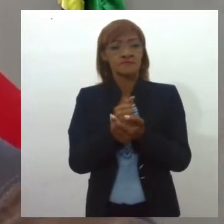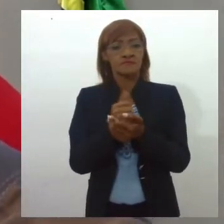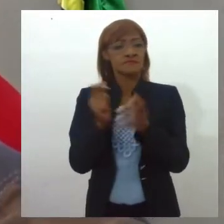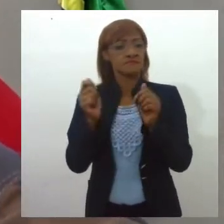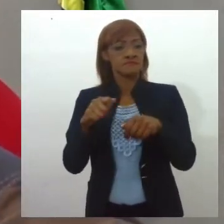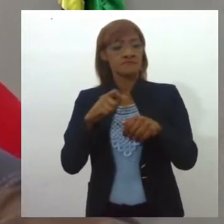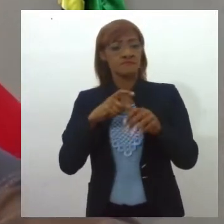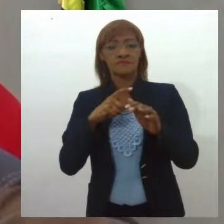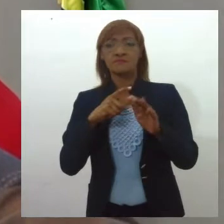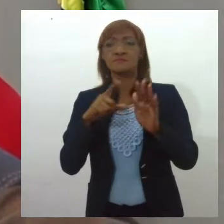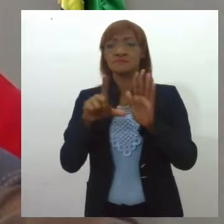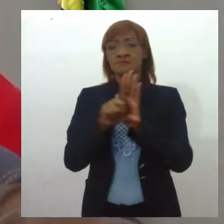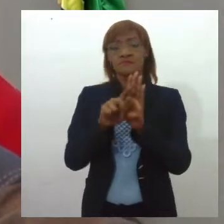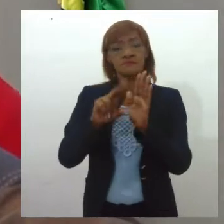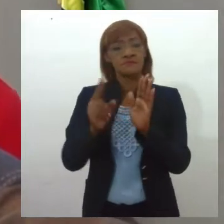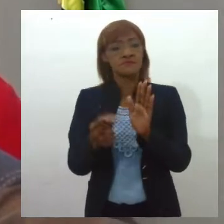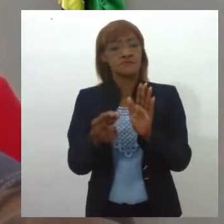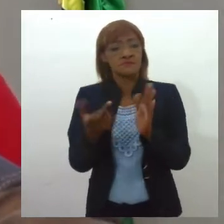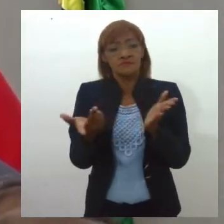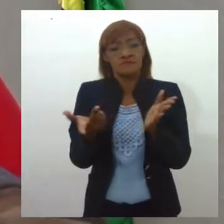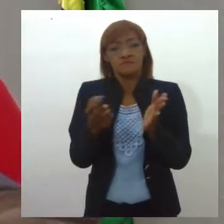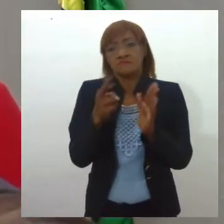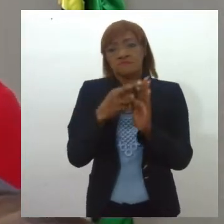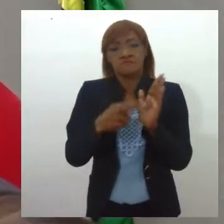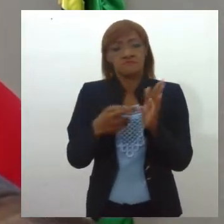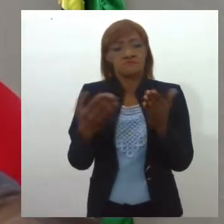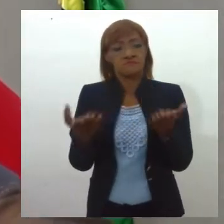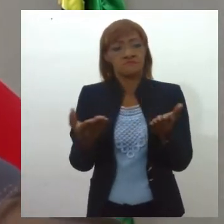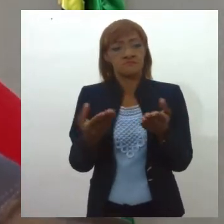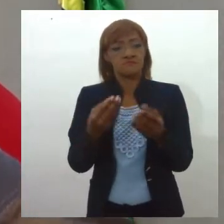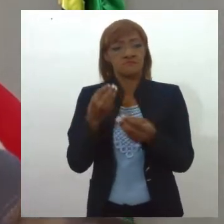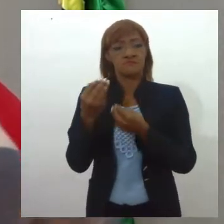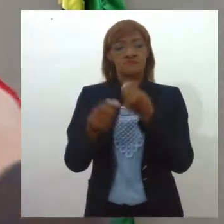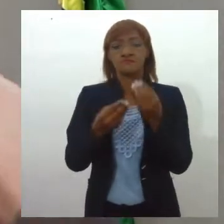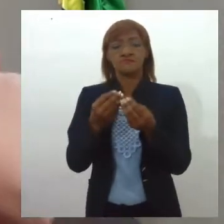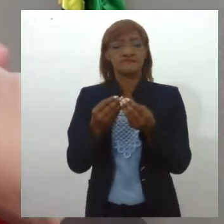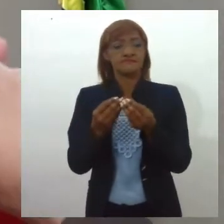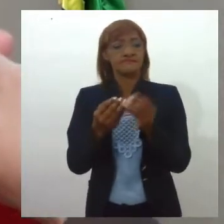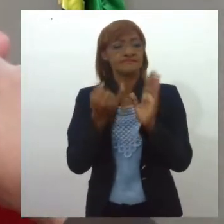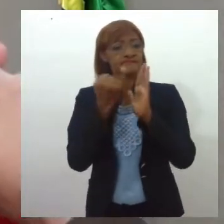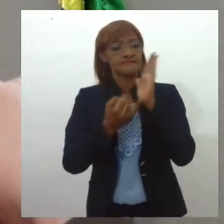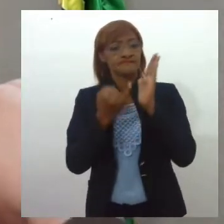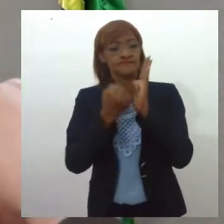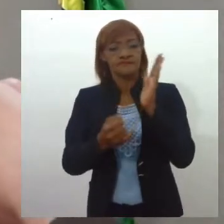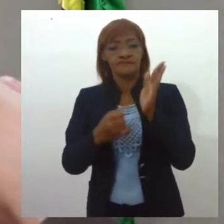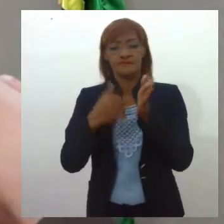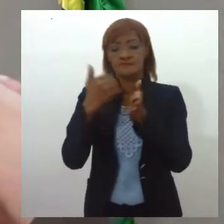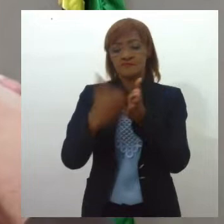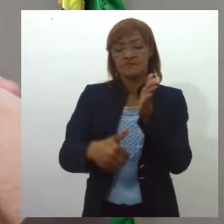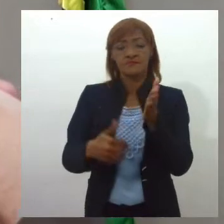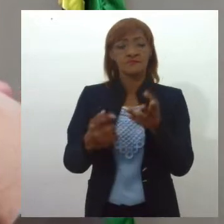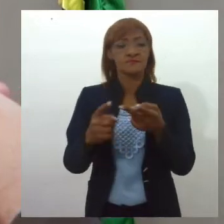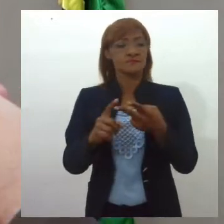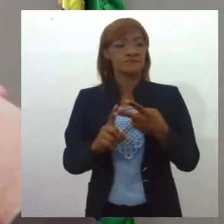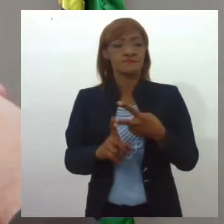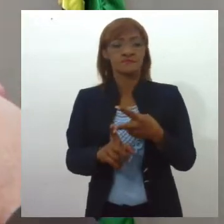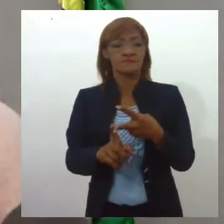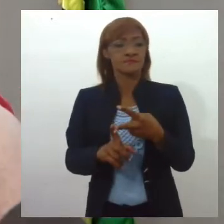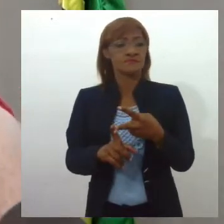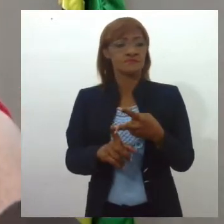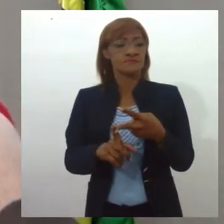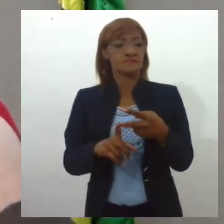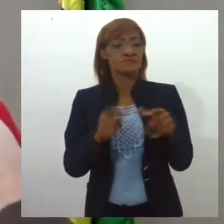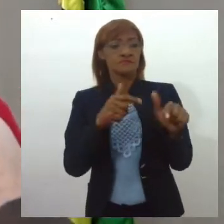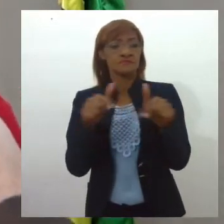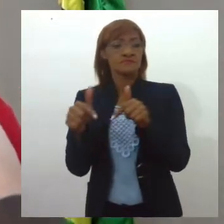então uma melhoria, né? Seja de isenção de imposto, seja de serviço, o que